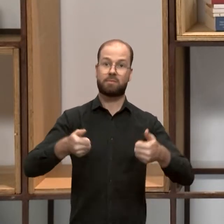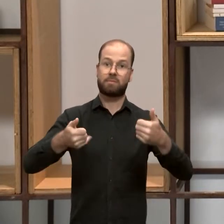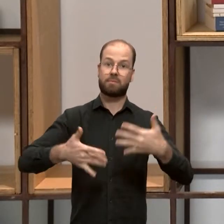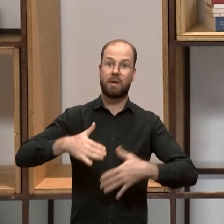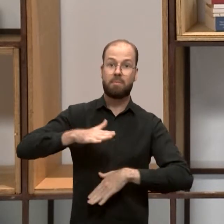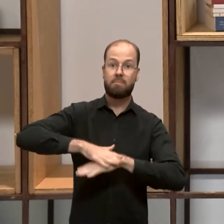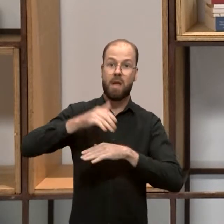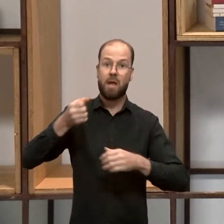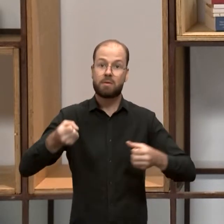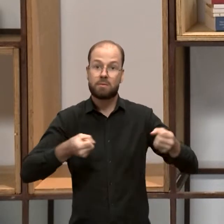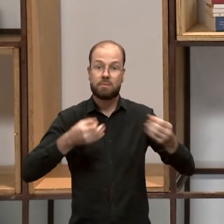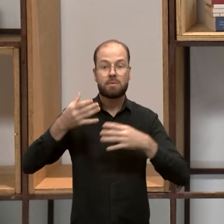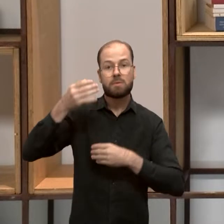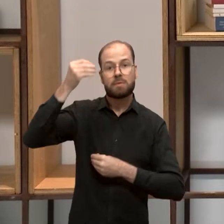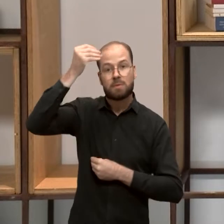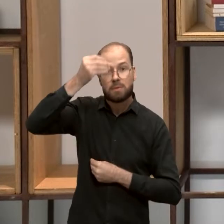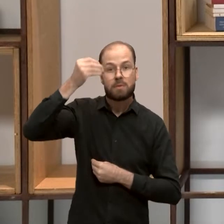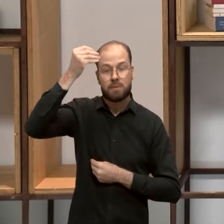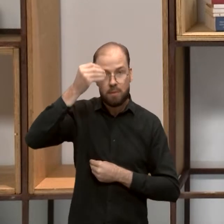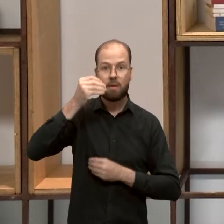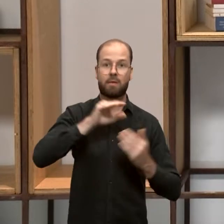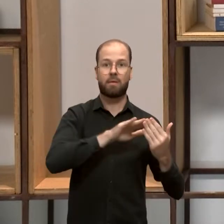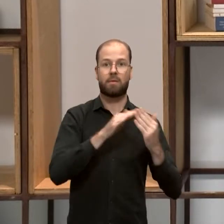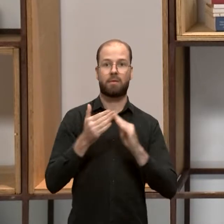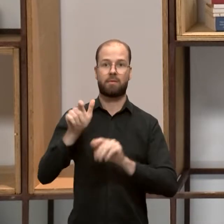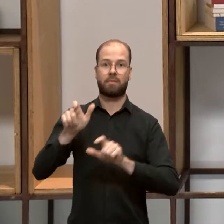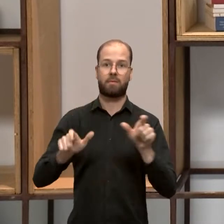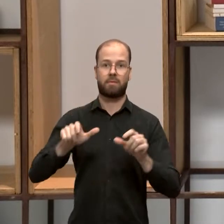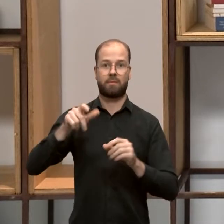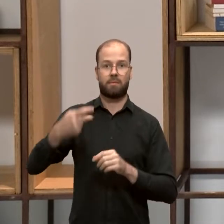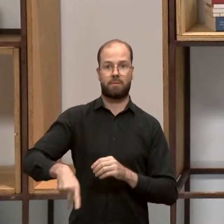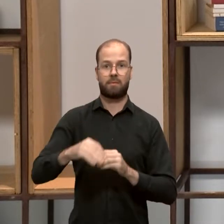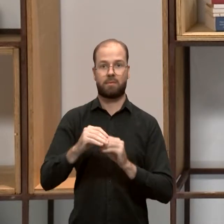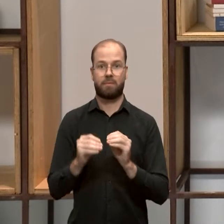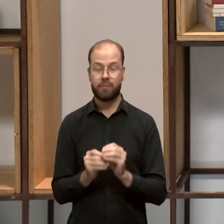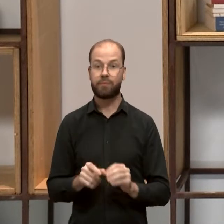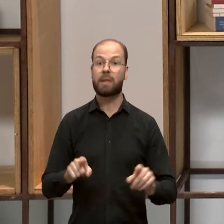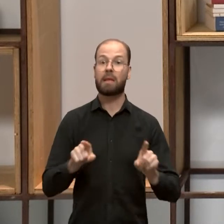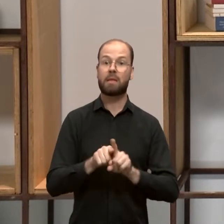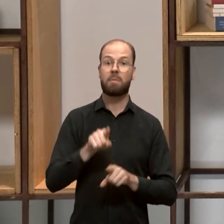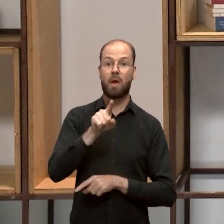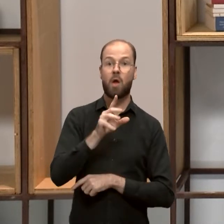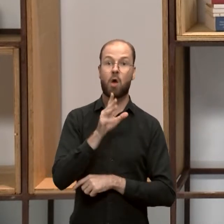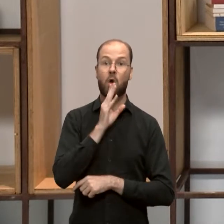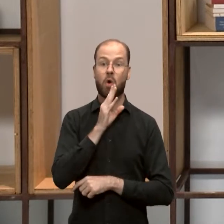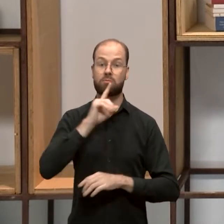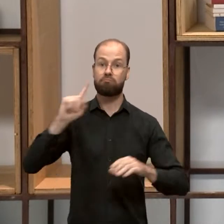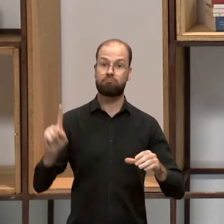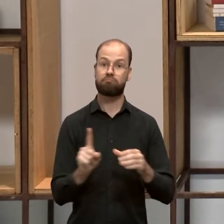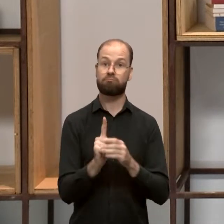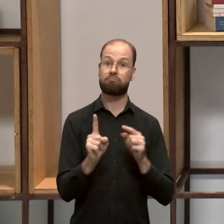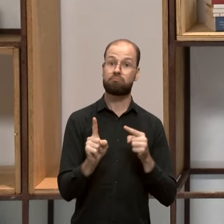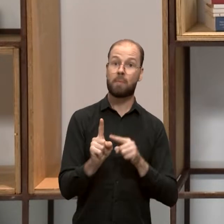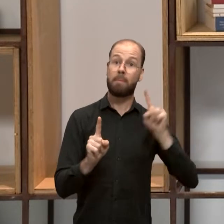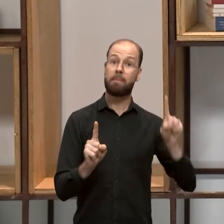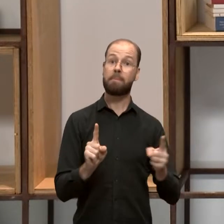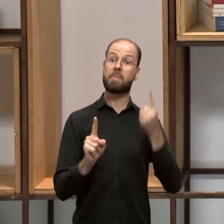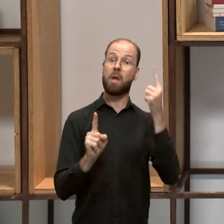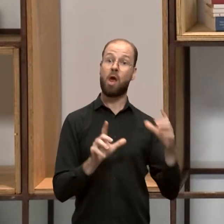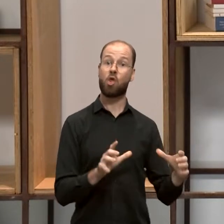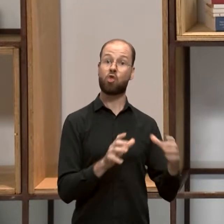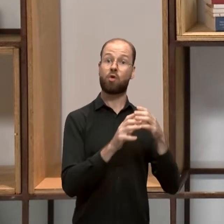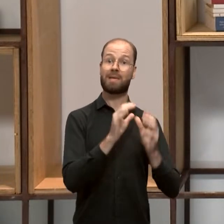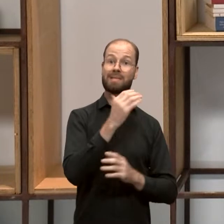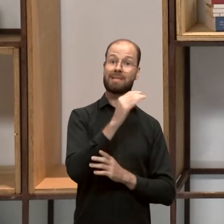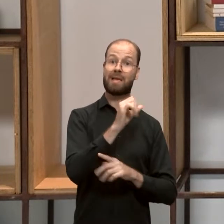de intercambistas aqui da UFG. E você vai poder conhecer também um integrante da primeira turma do curso de Ciências Sociais da